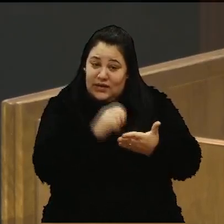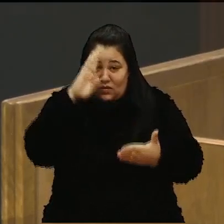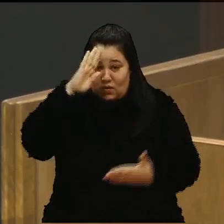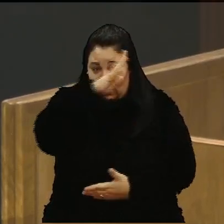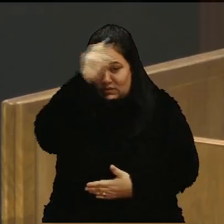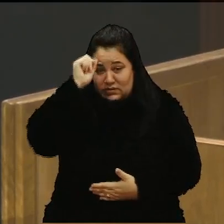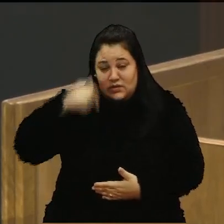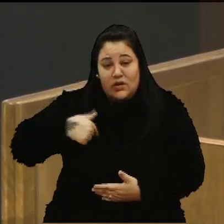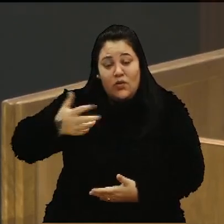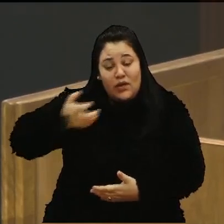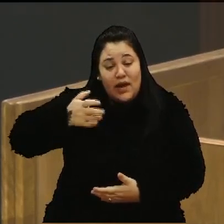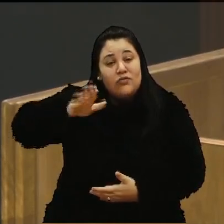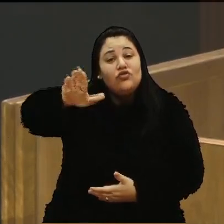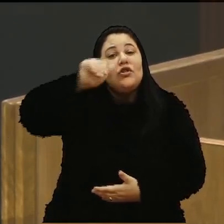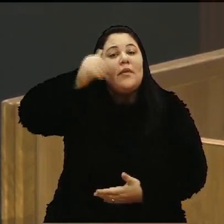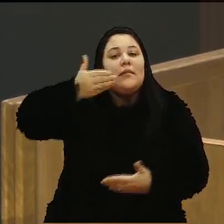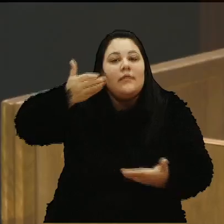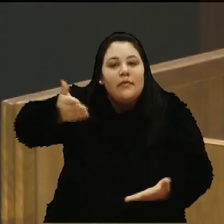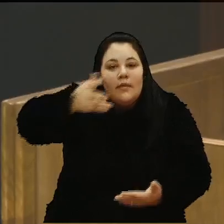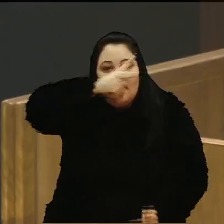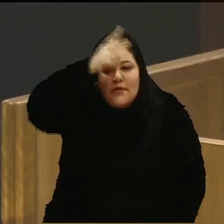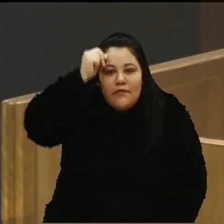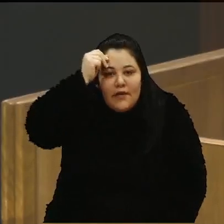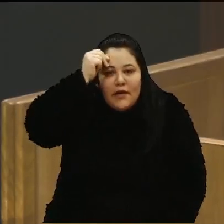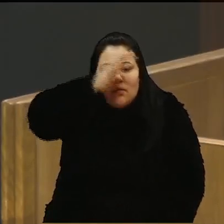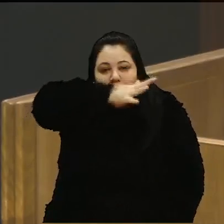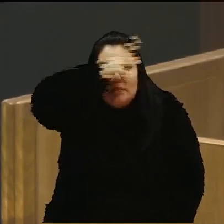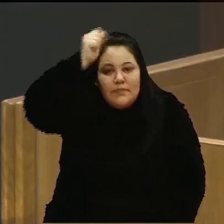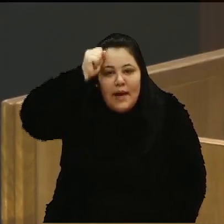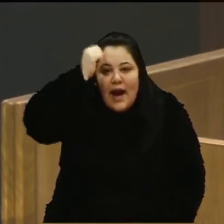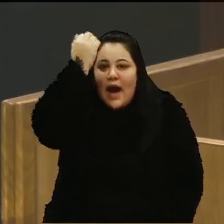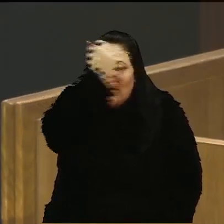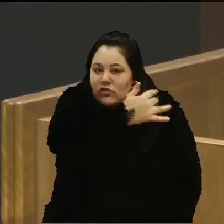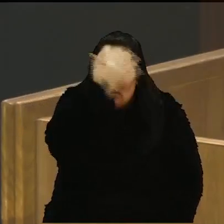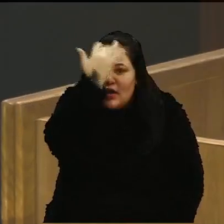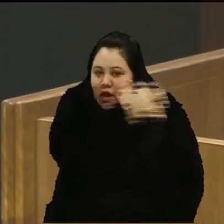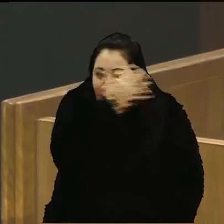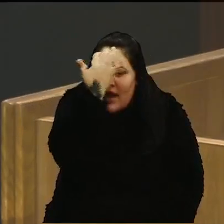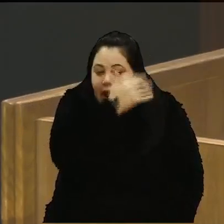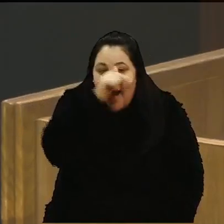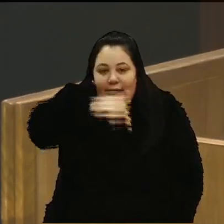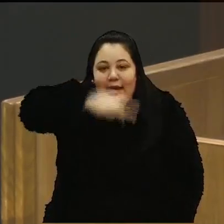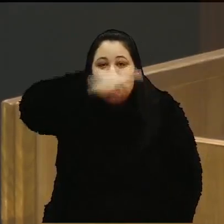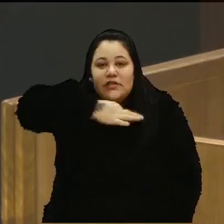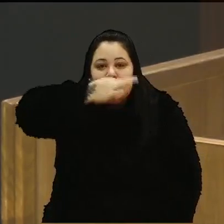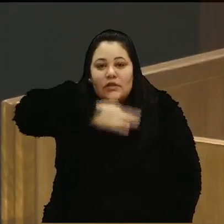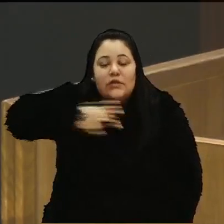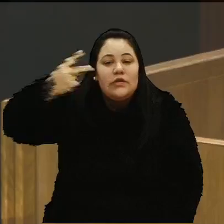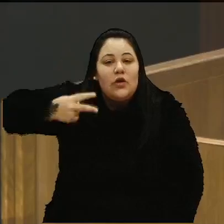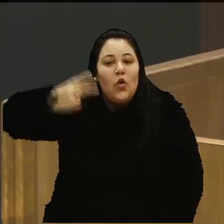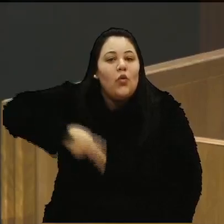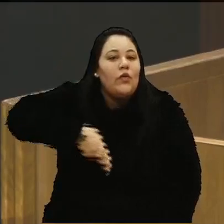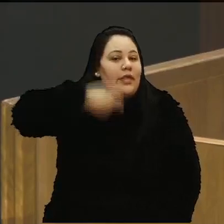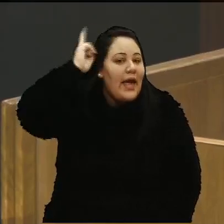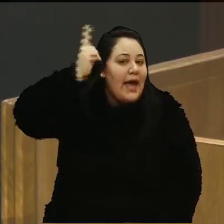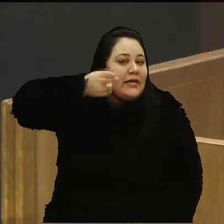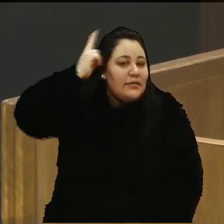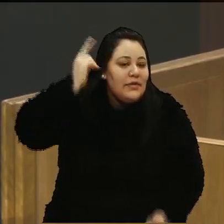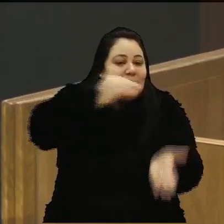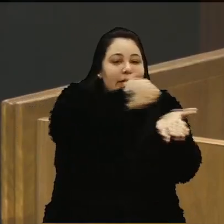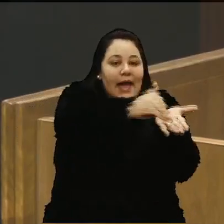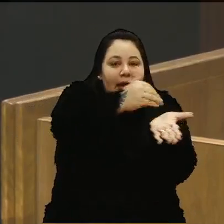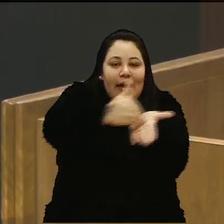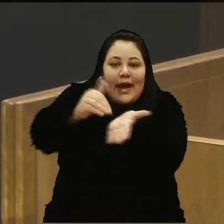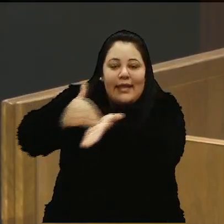fazer um chamamento aqui. Prefeito municipal de Caxias do Sul, prefeito Odilode Domênico, vice Edson Nespolo,